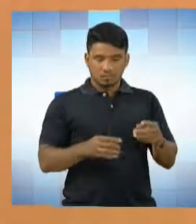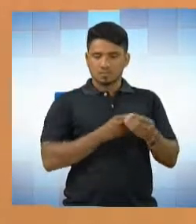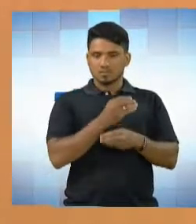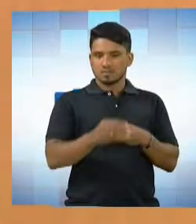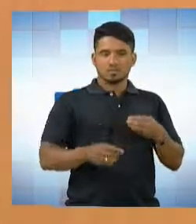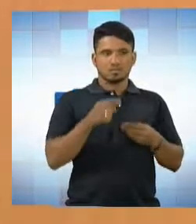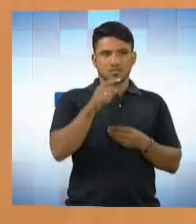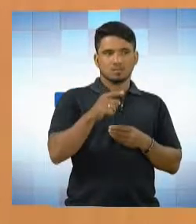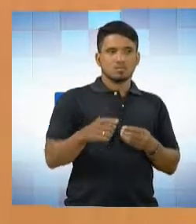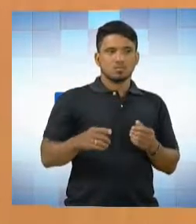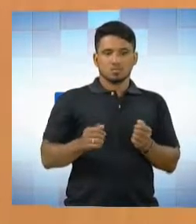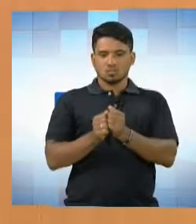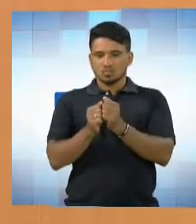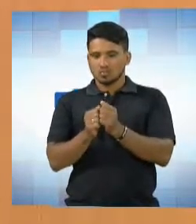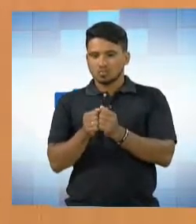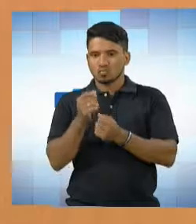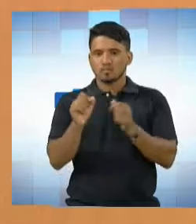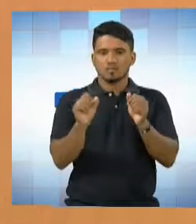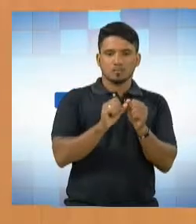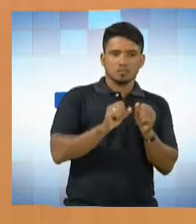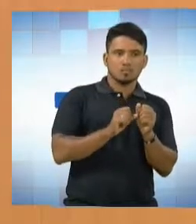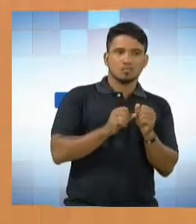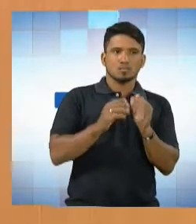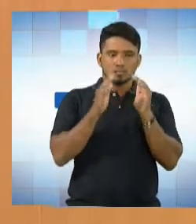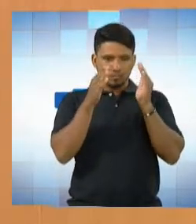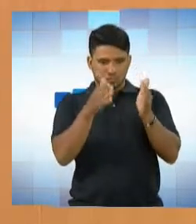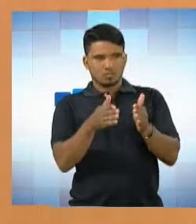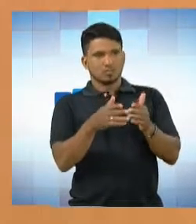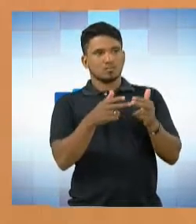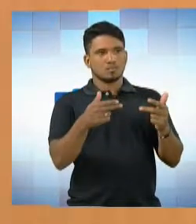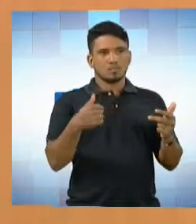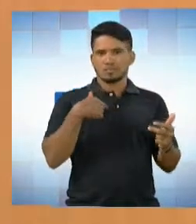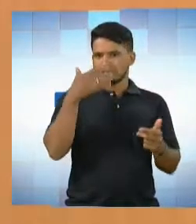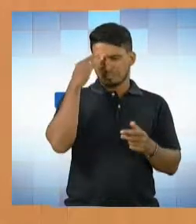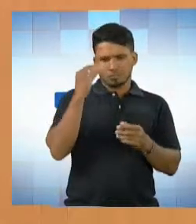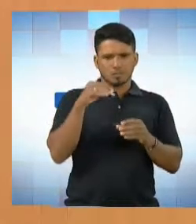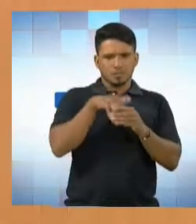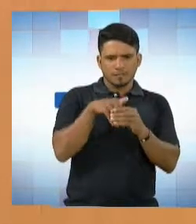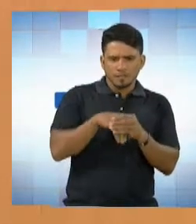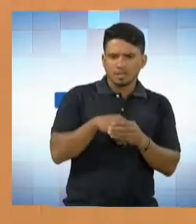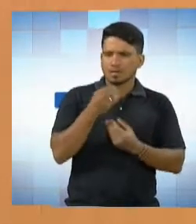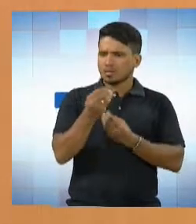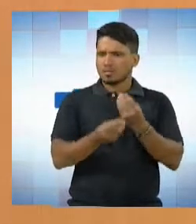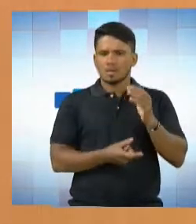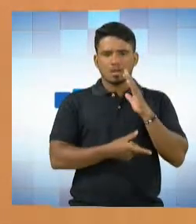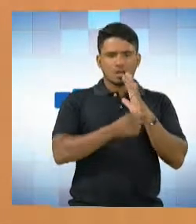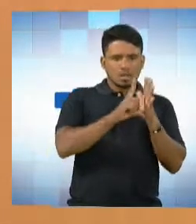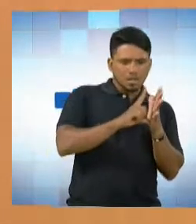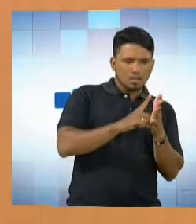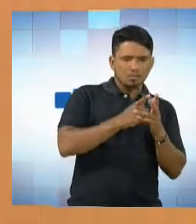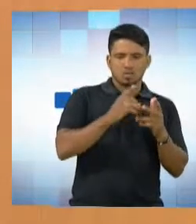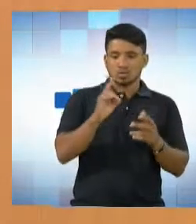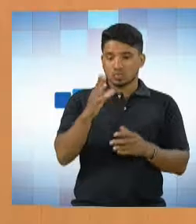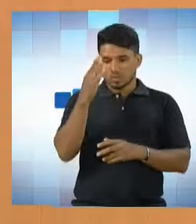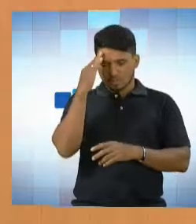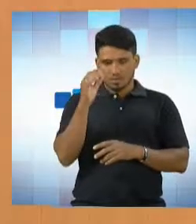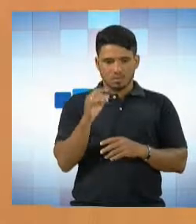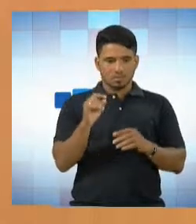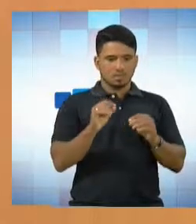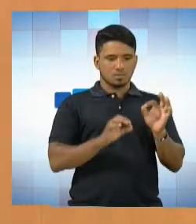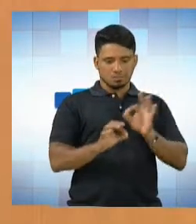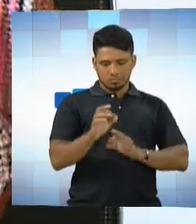eles, as parcerias, como é que são feitas, como é que é votado, essa coisa eu não sabia, como é que é feita a votação. Antes de ir para lá eu não sabia, eu só sabia fazer uma